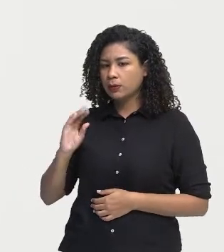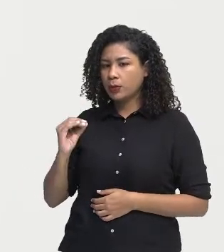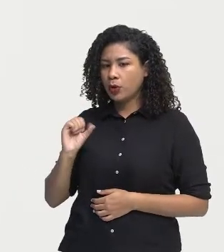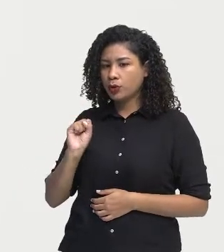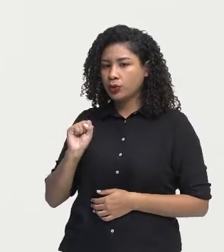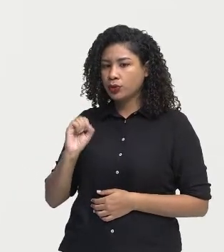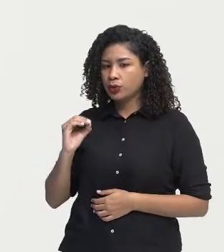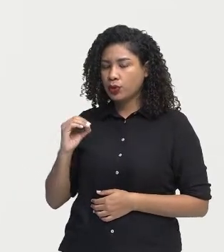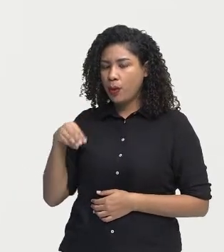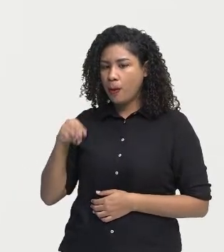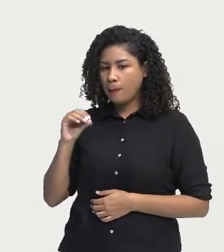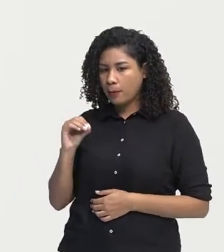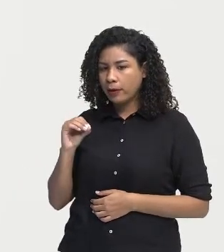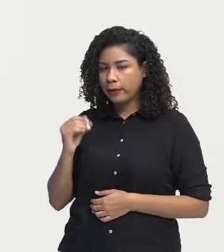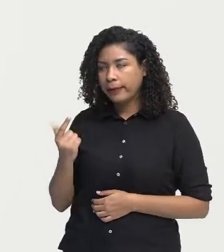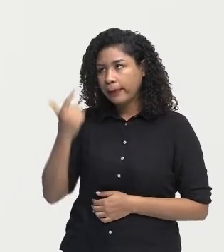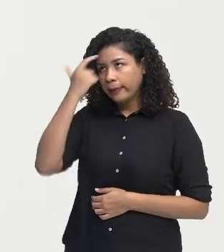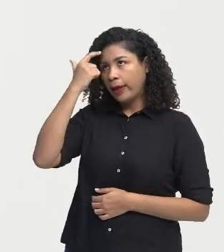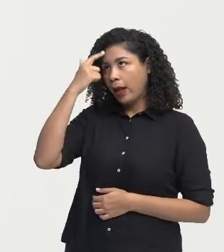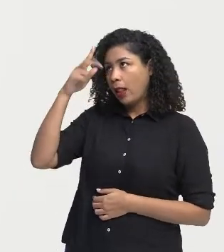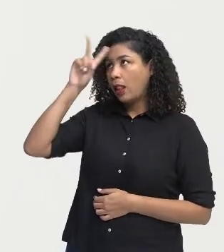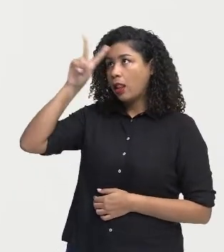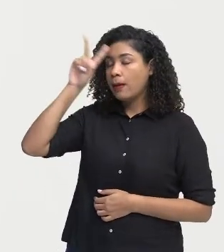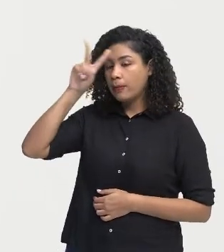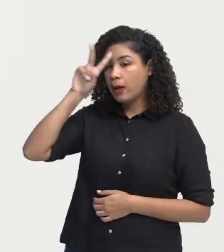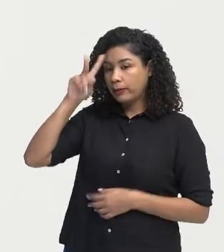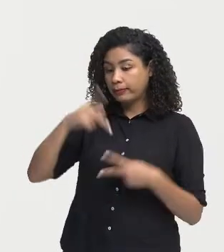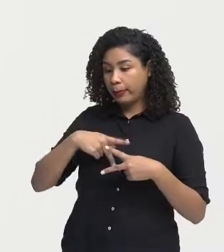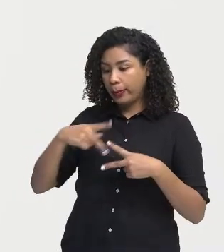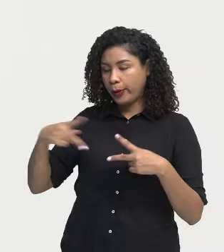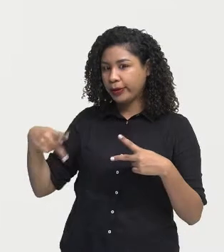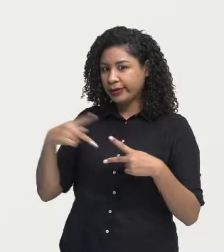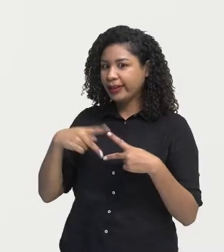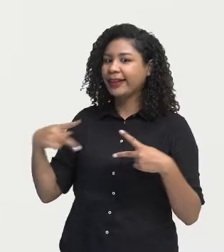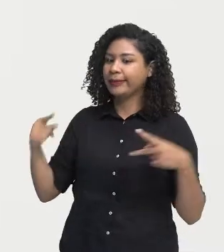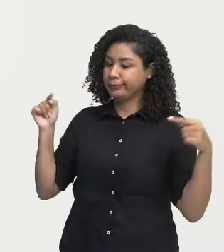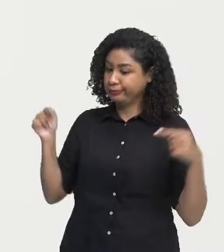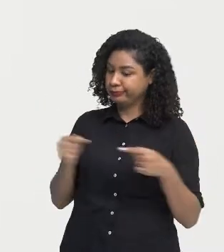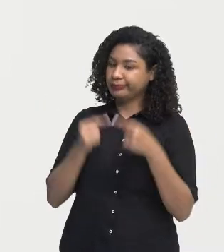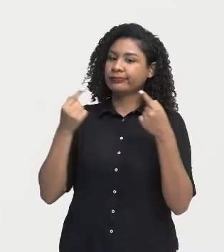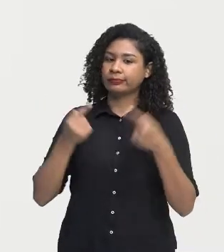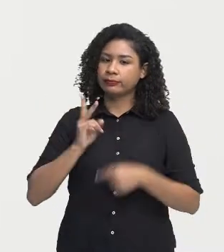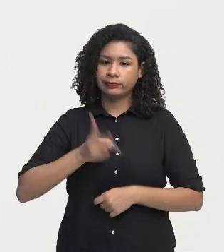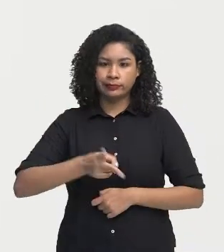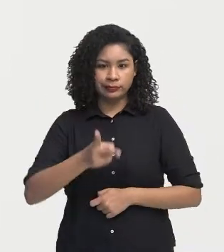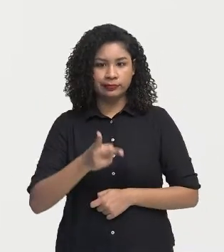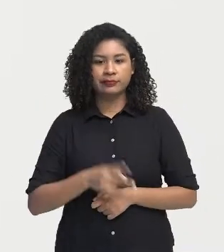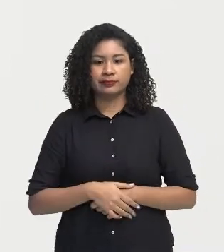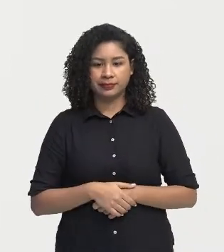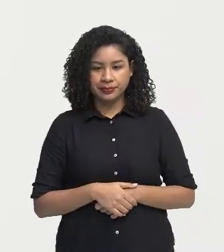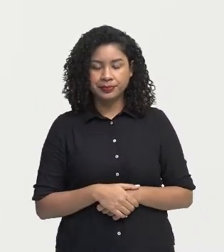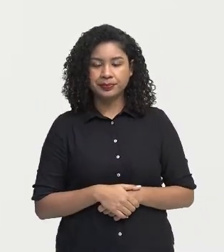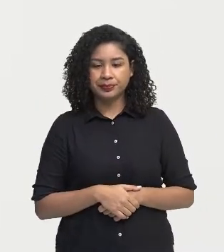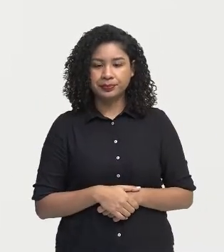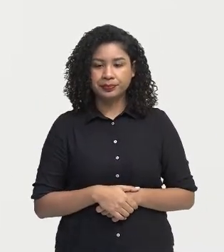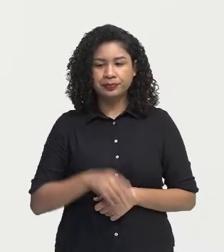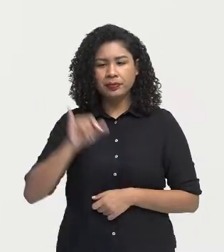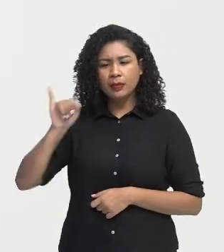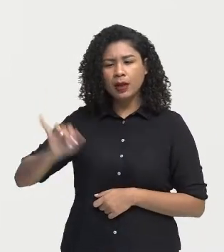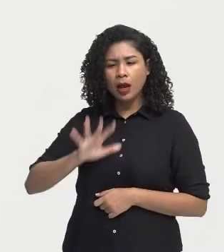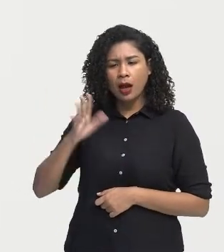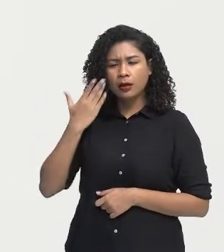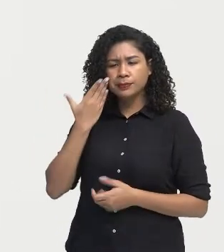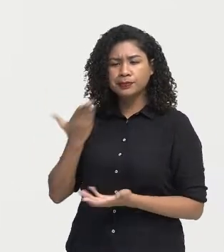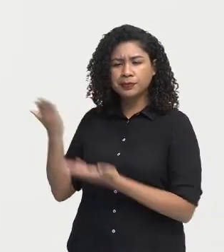de proteínas. Ele vai conseguir ali, ó, juntar os aminoácidos para produzir as proteínas. Aqui nessa imagem, a